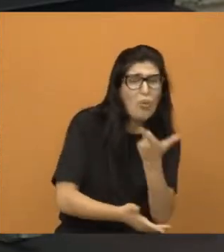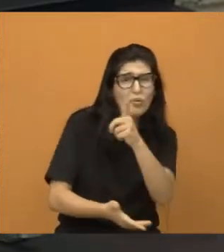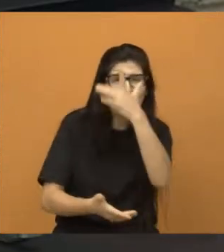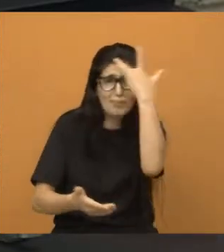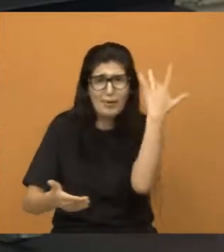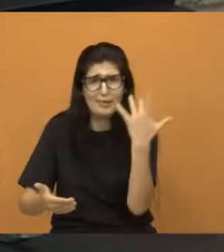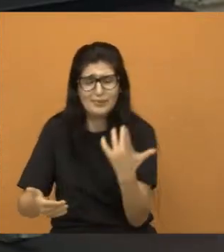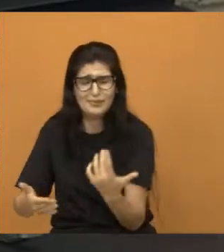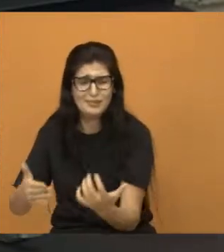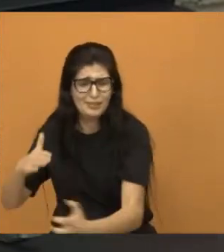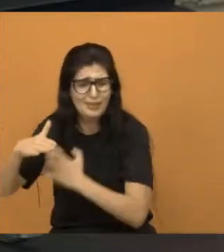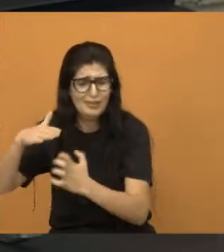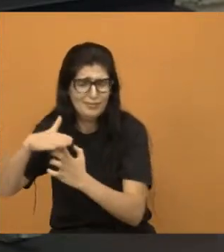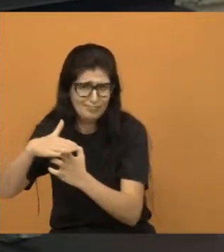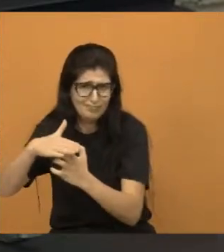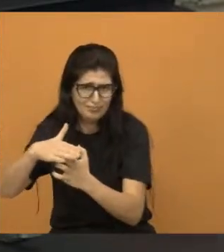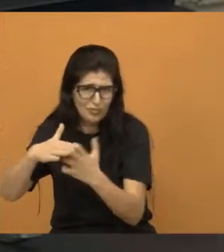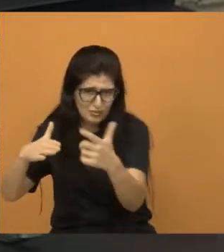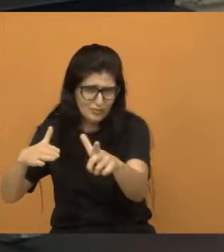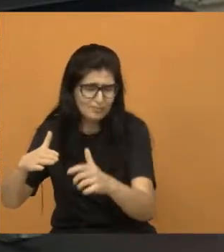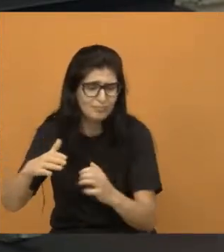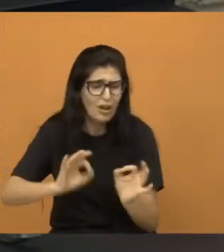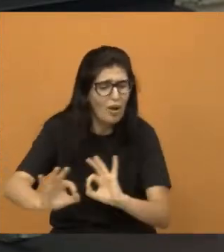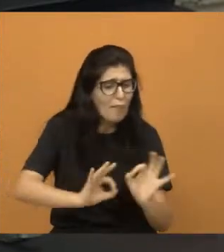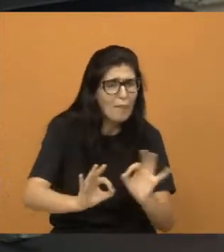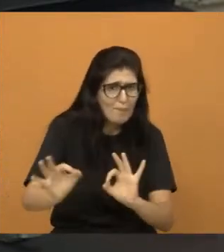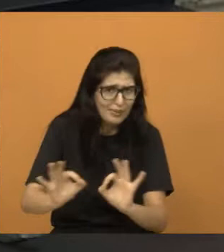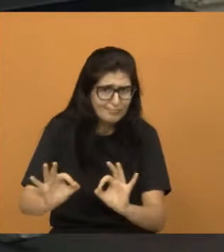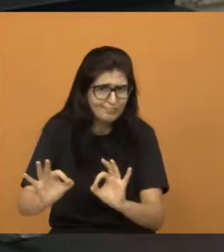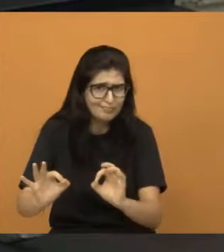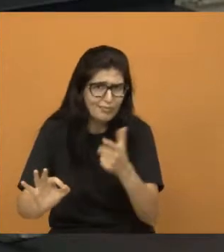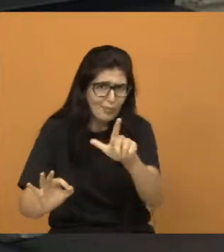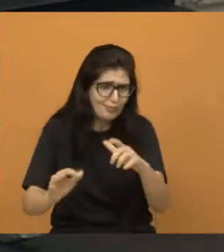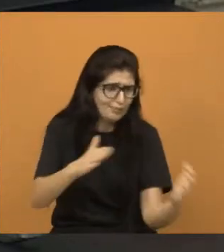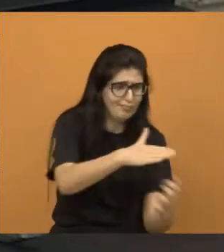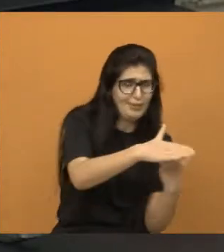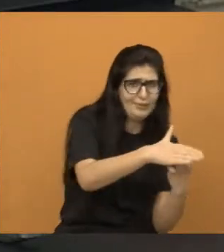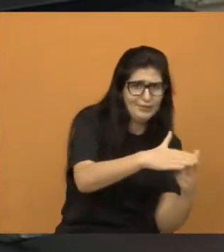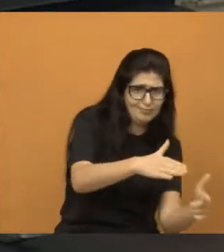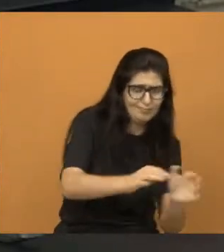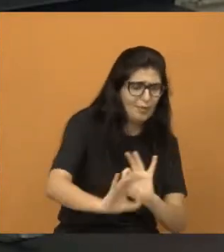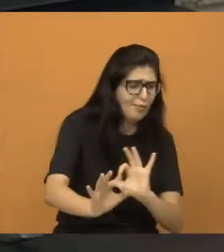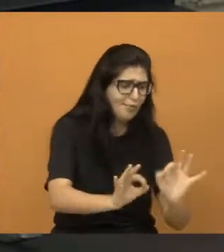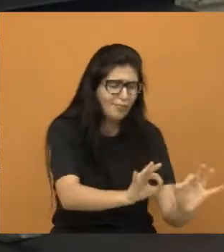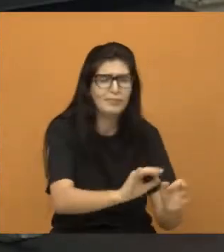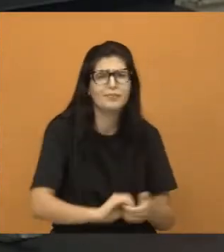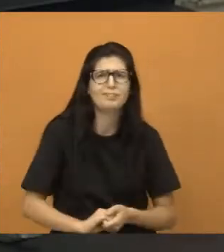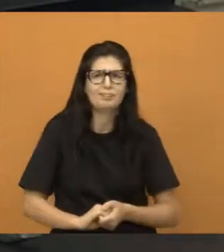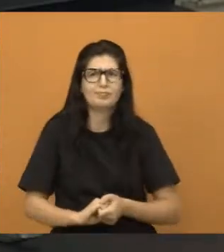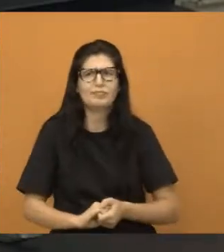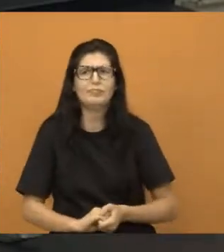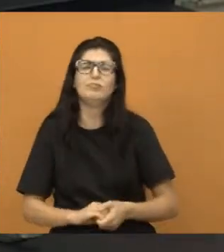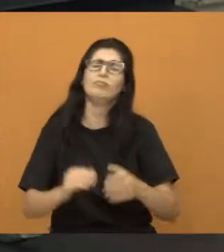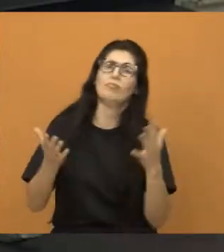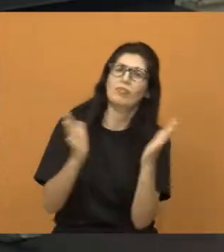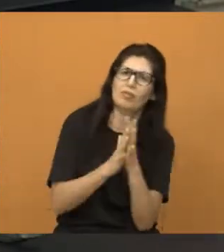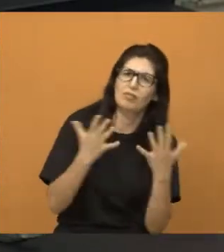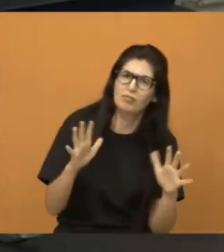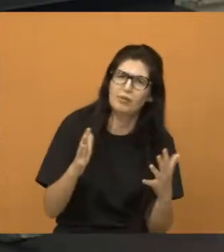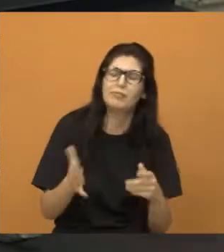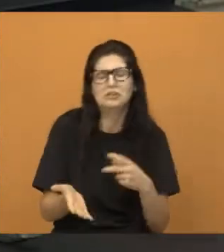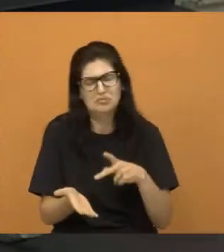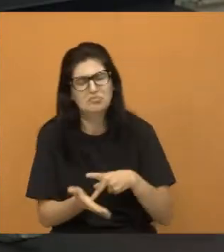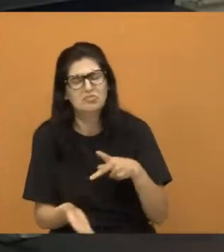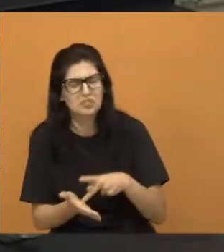lá, e está lotando, como o senhor mesmo disse, né? E que um valor que vai dar nesses anos todos aí, 5 milhões. Parabéns pela afirmação